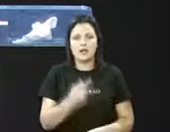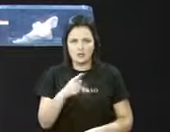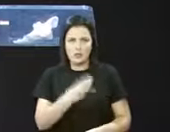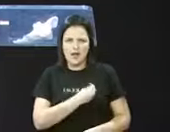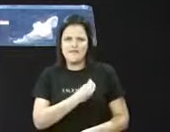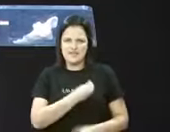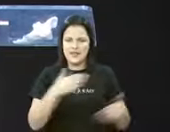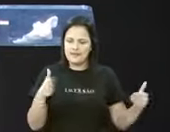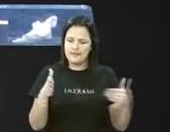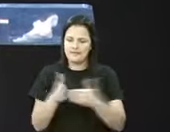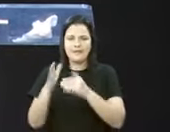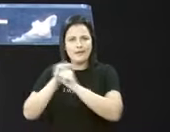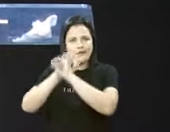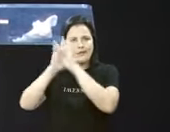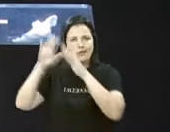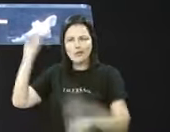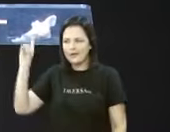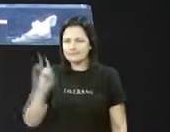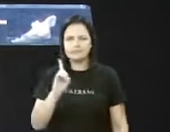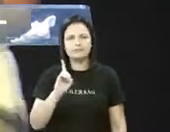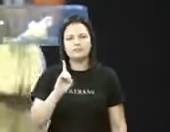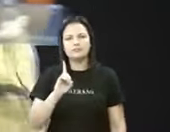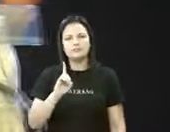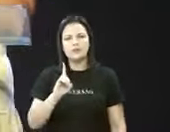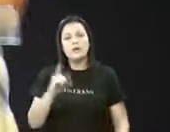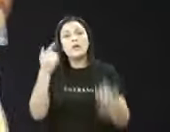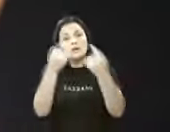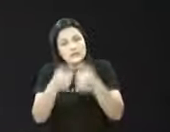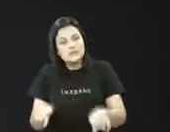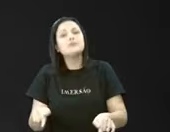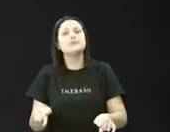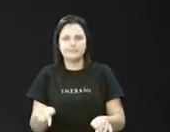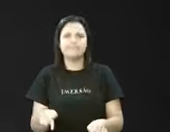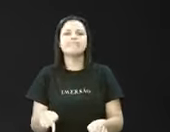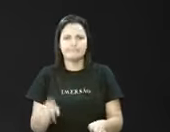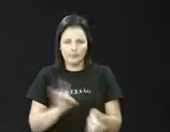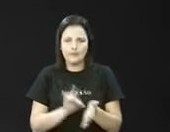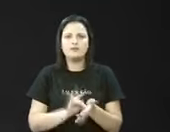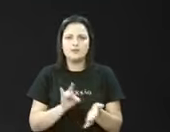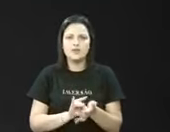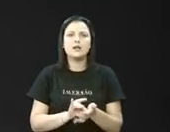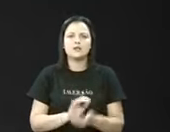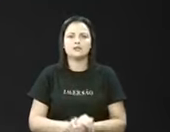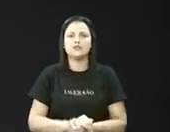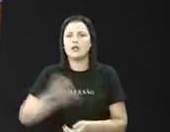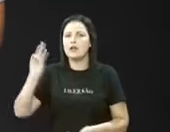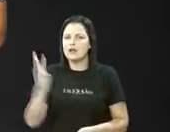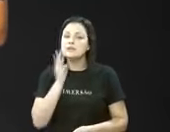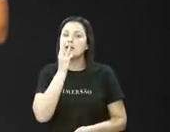até a glória aparecer. Então é desafiador, porque ele disse: eu também habito no meio de um povo de lábios impuros. Ou